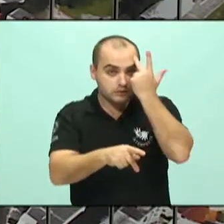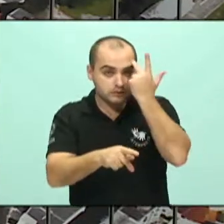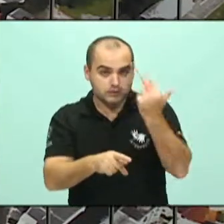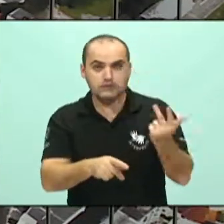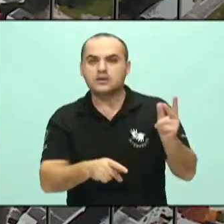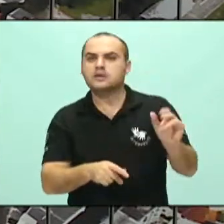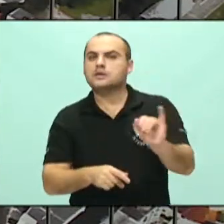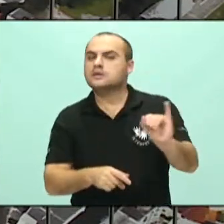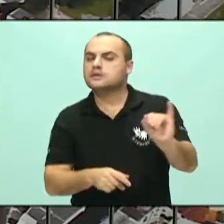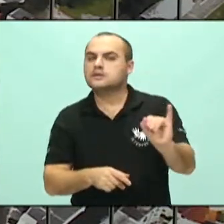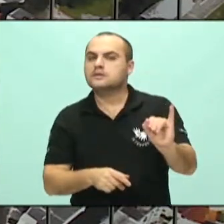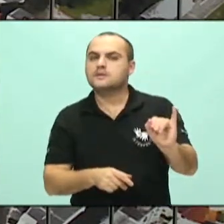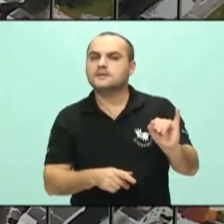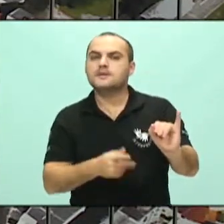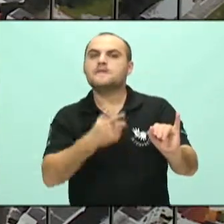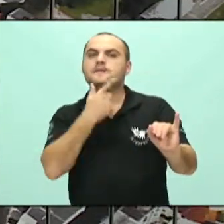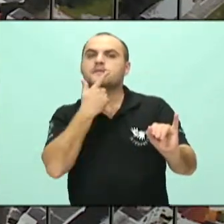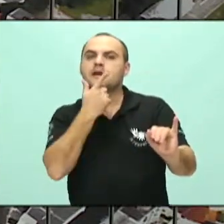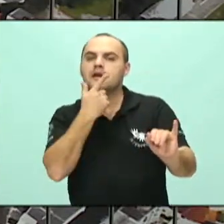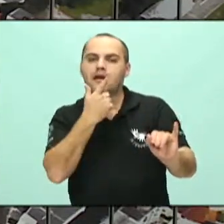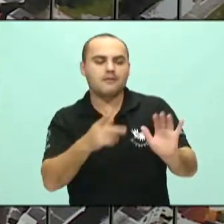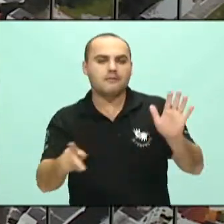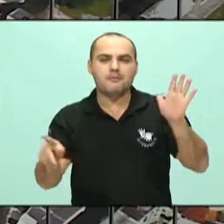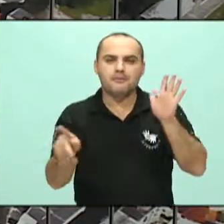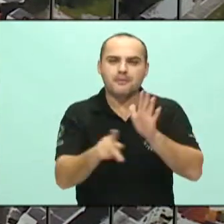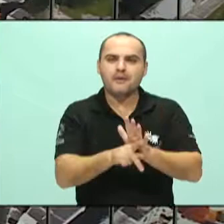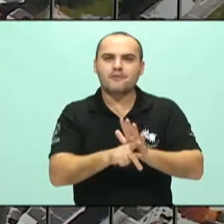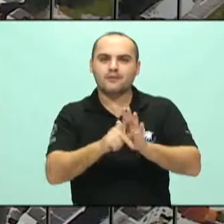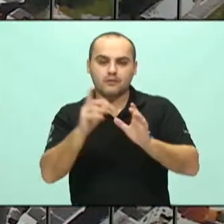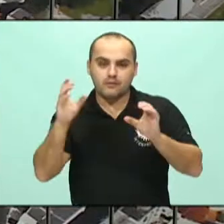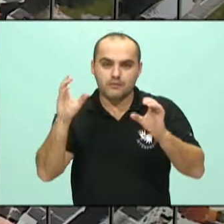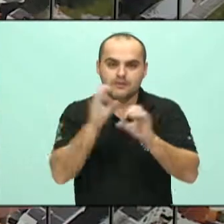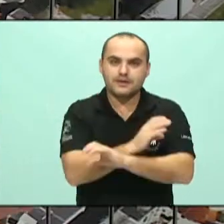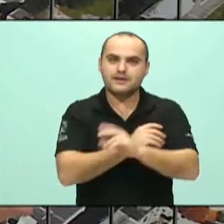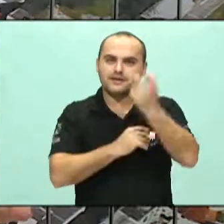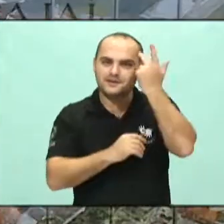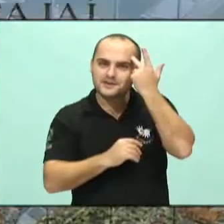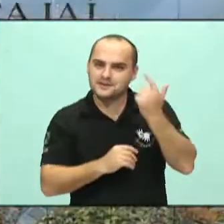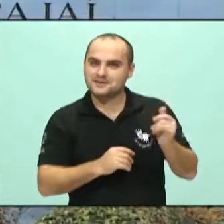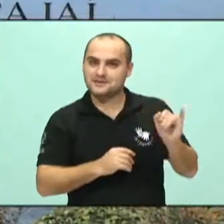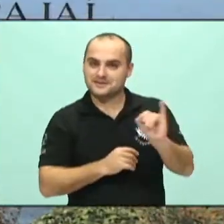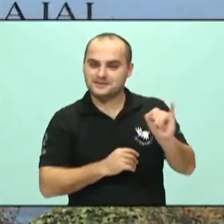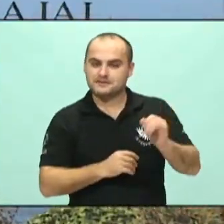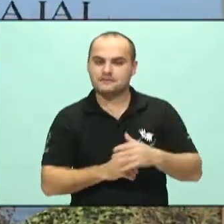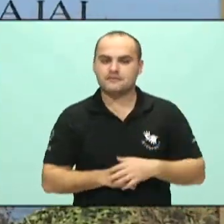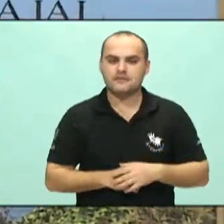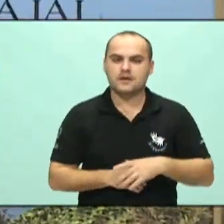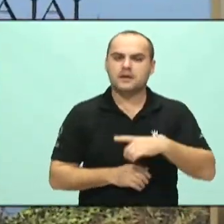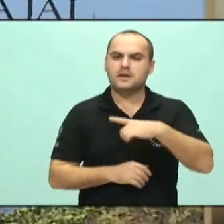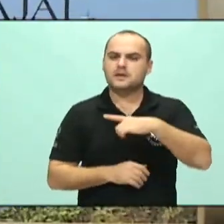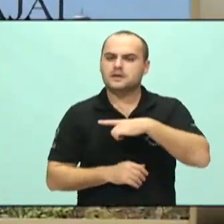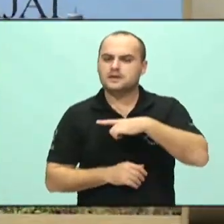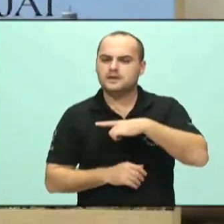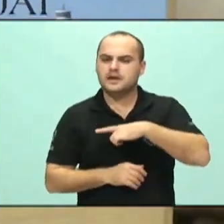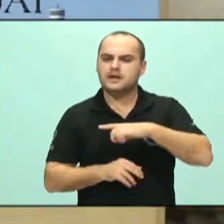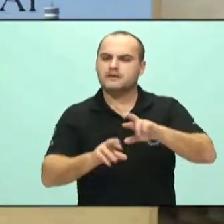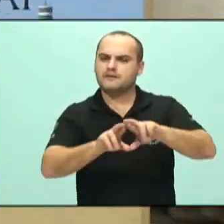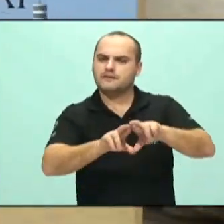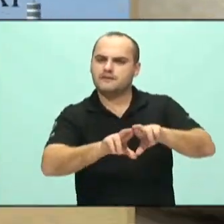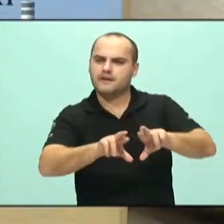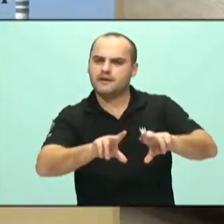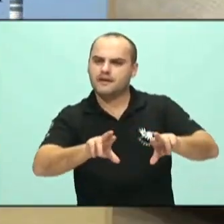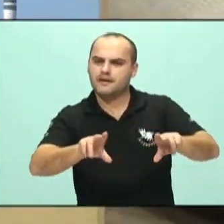em tratar exclusivamente toda a história de Itajaí. Há muitos livros sobre a história de Itajaí, mas tratando